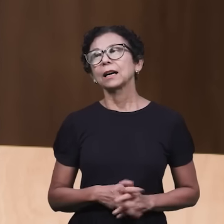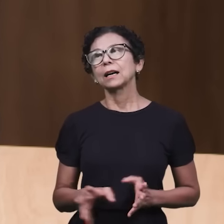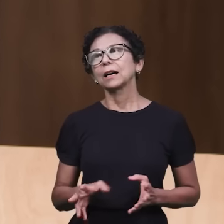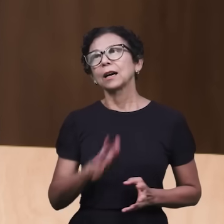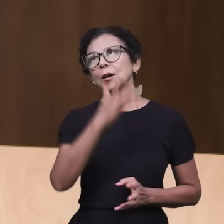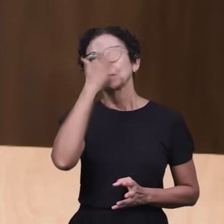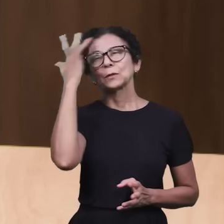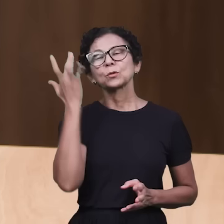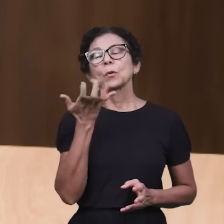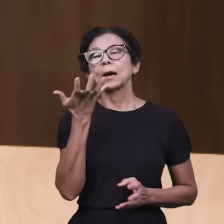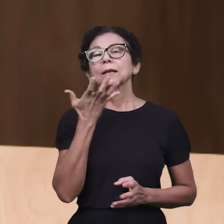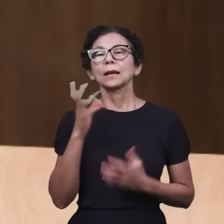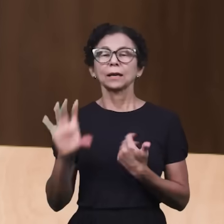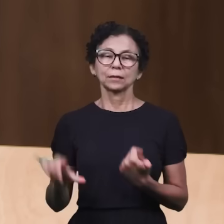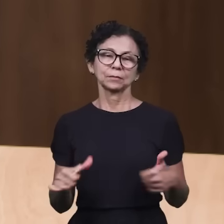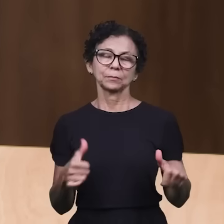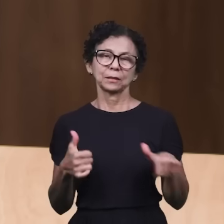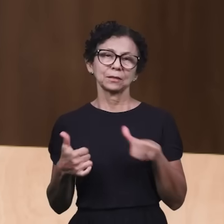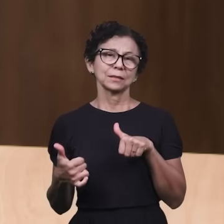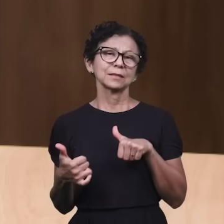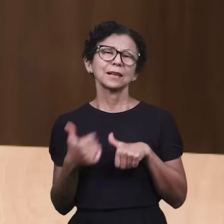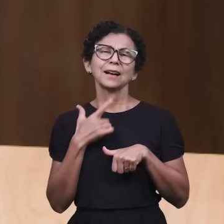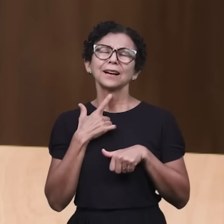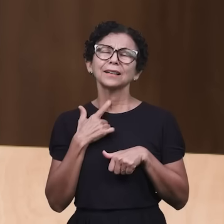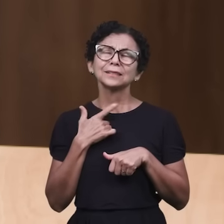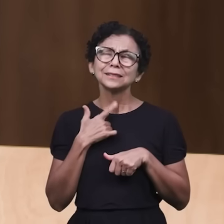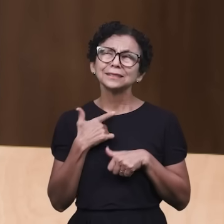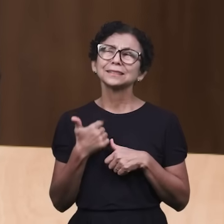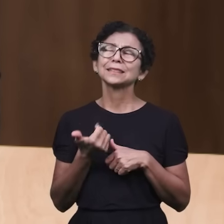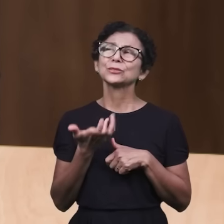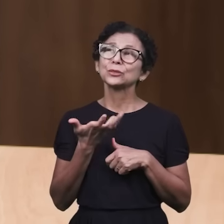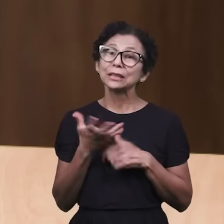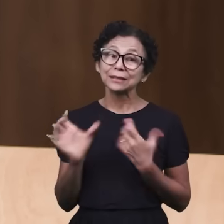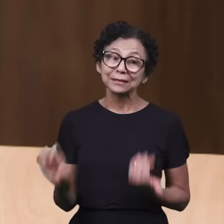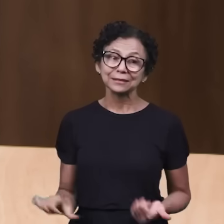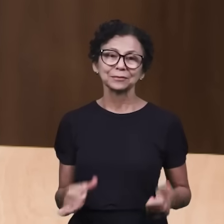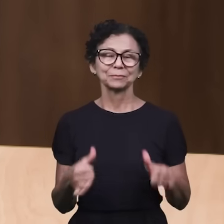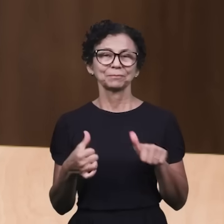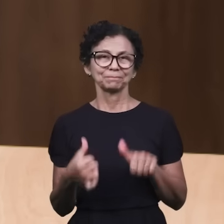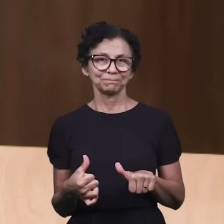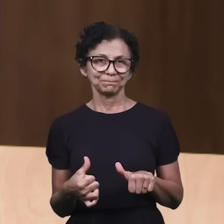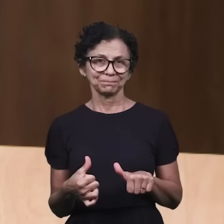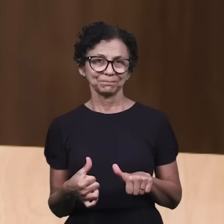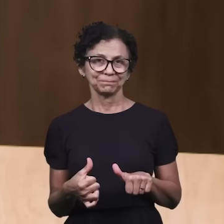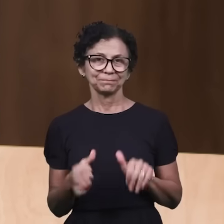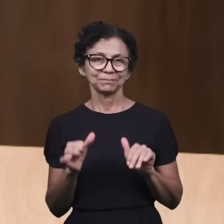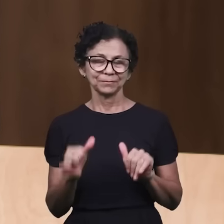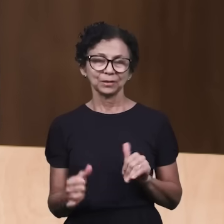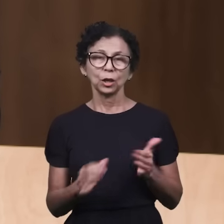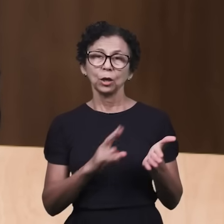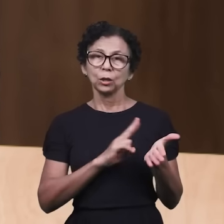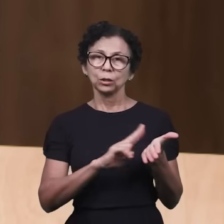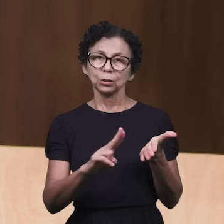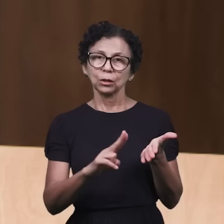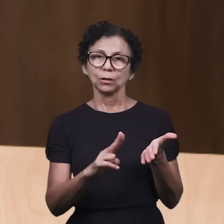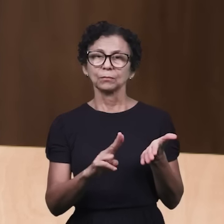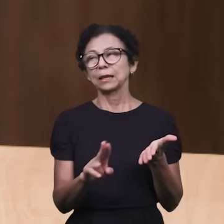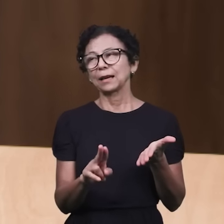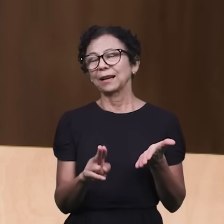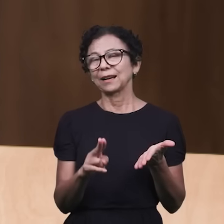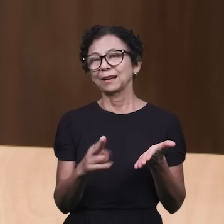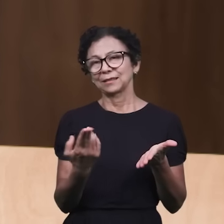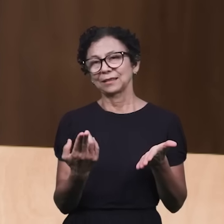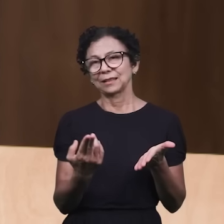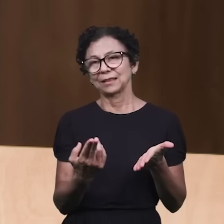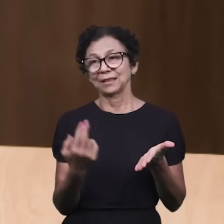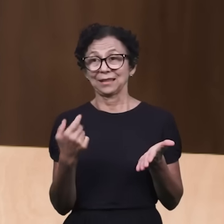nós fazemos. Né? Aquilo que vocês estão falando, batismo nas águas é uma coisa, batismo com o Espírito Santo é outra. Bem claro, batismo nas águas